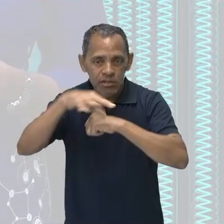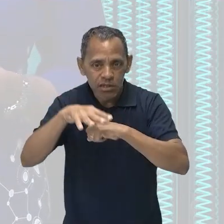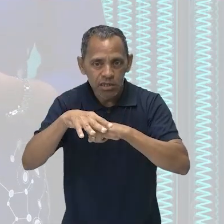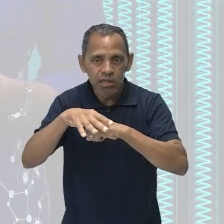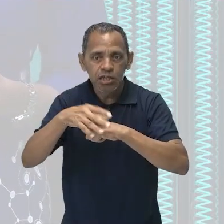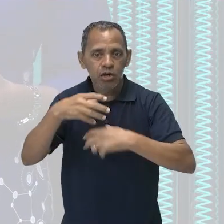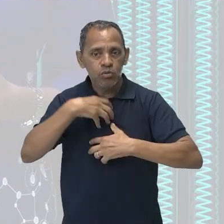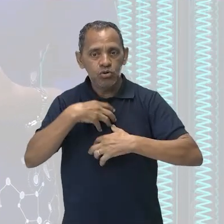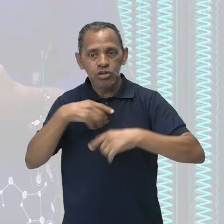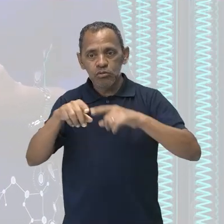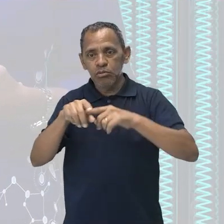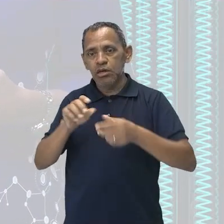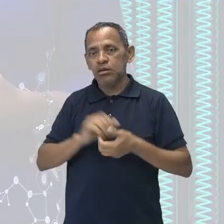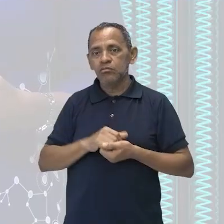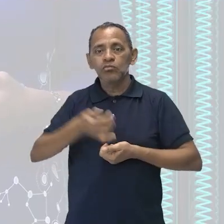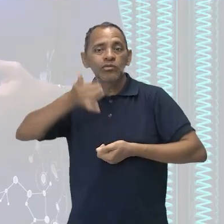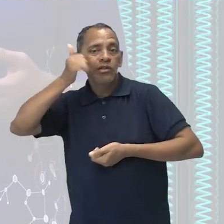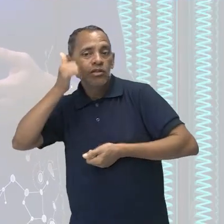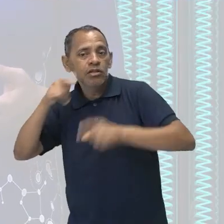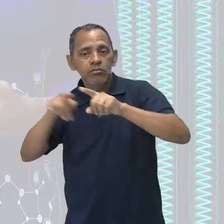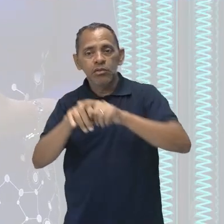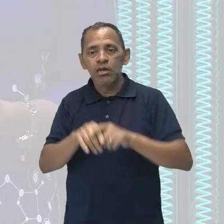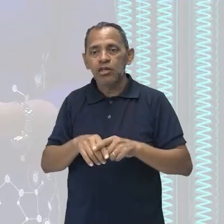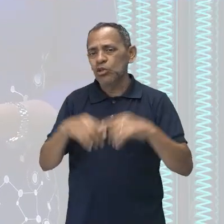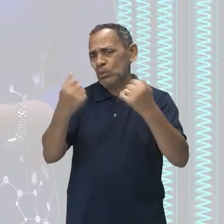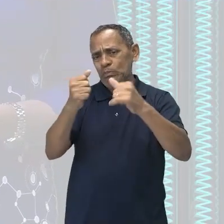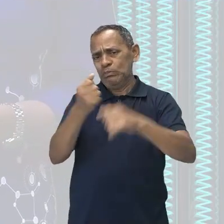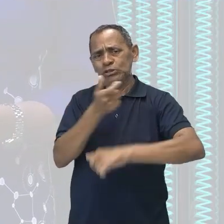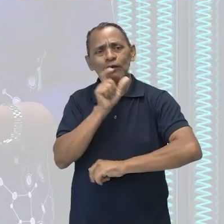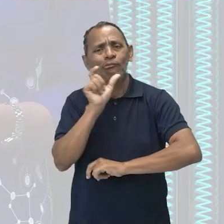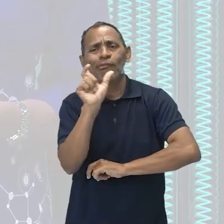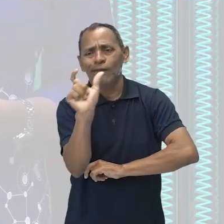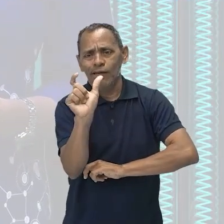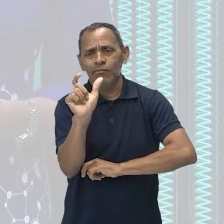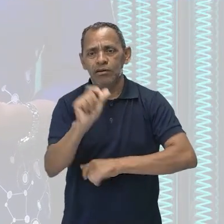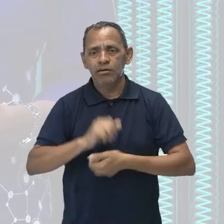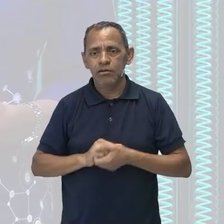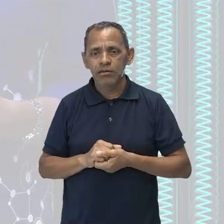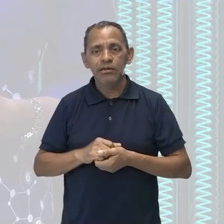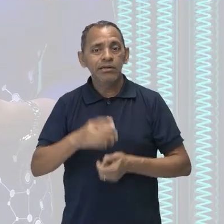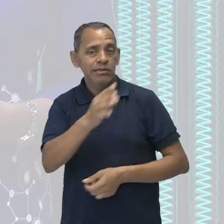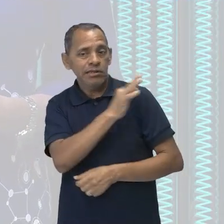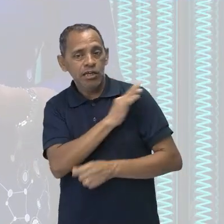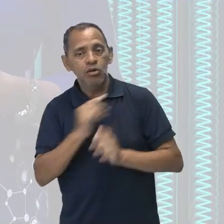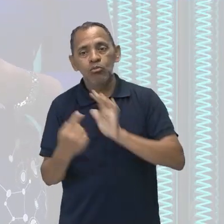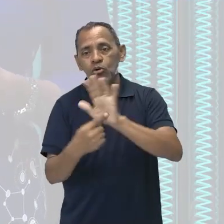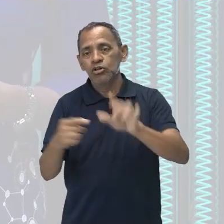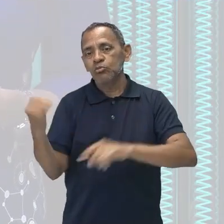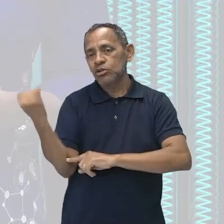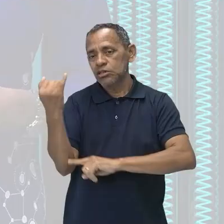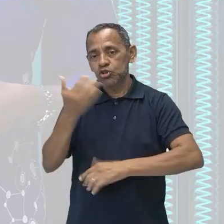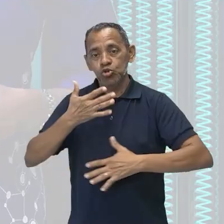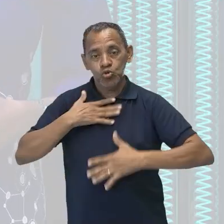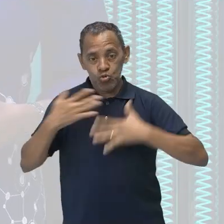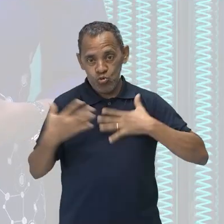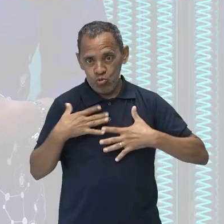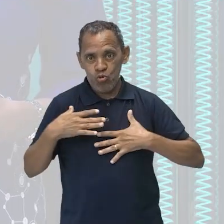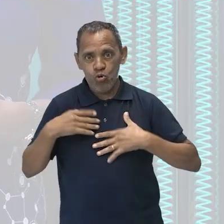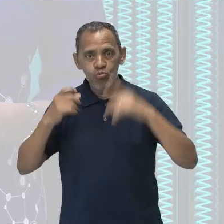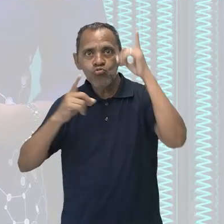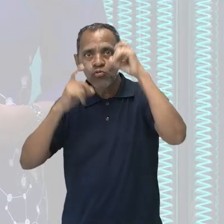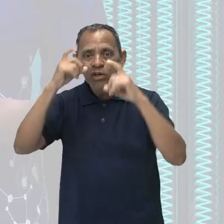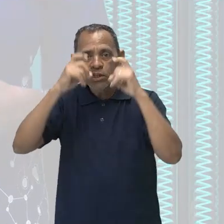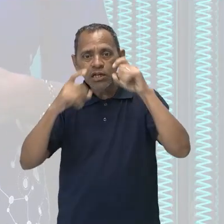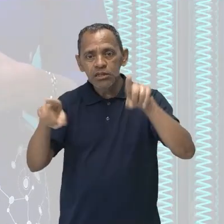conseguem transmitir emoções e narrativas sem necessidade de palavras. Essa técnica destaca a importância